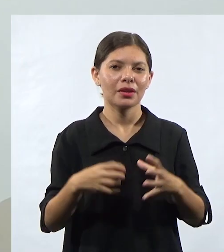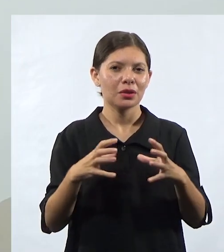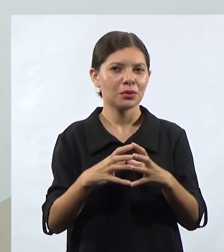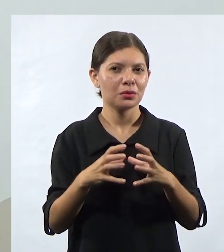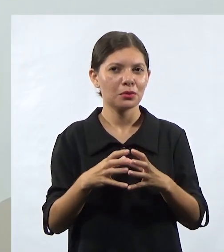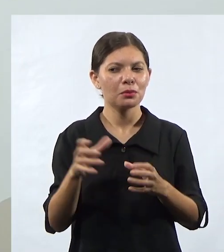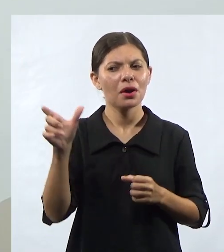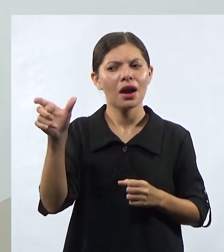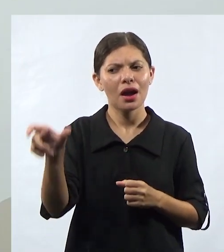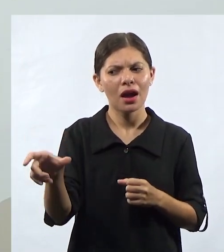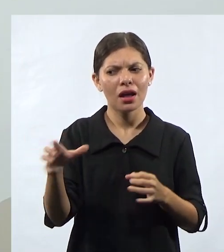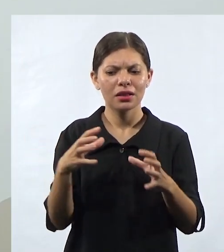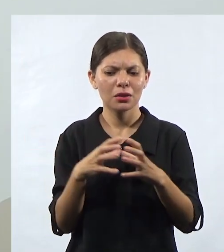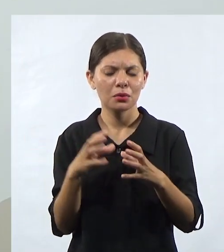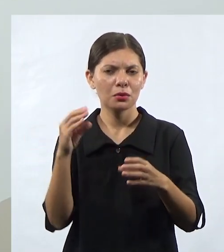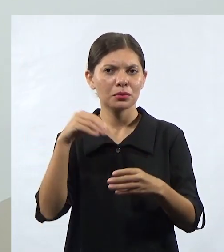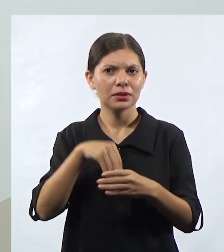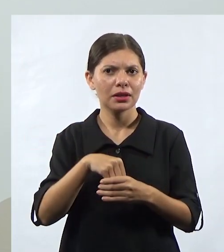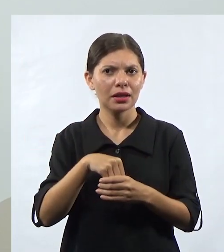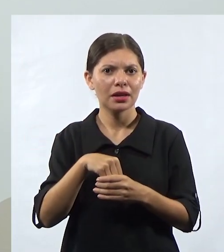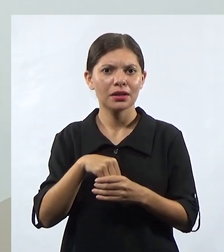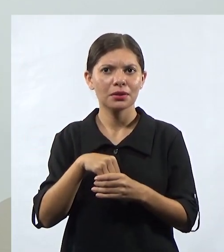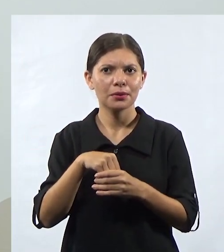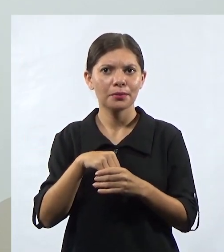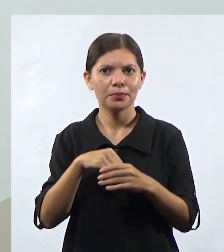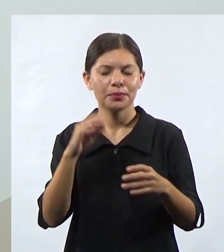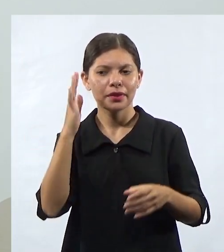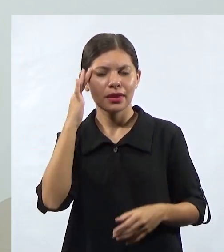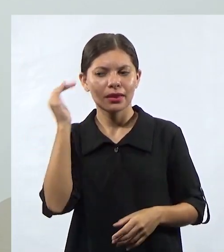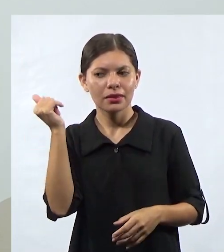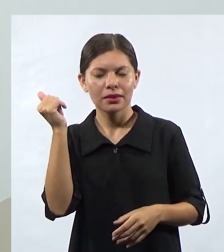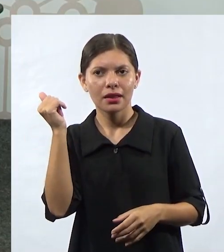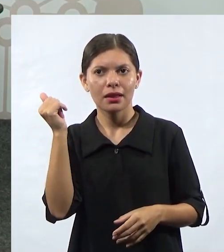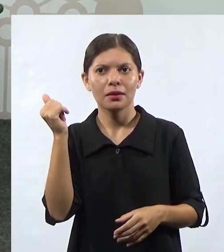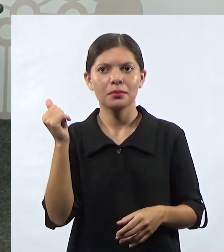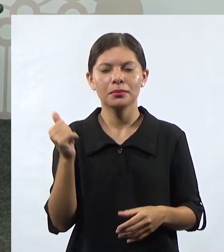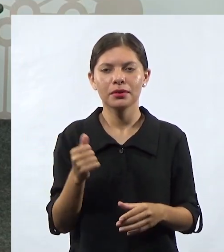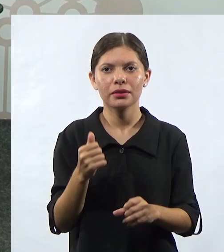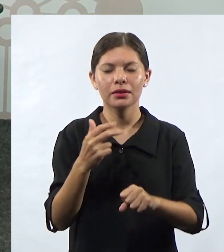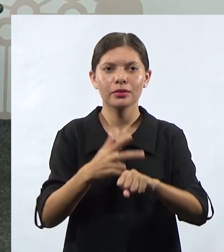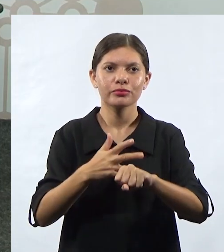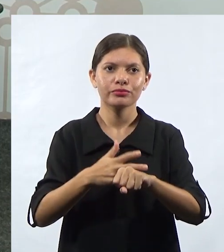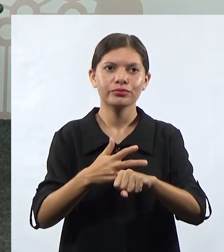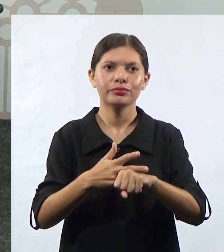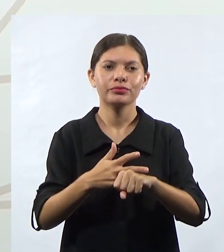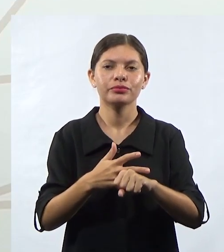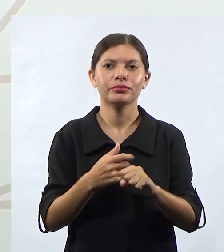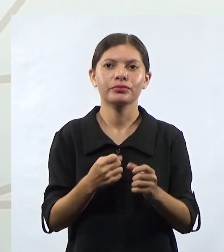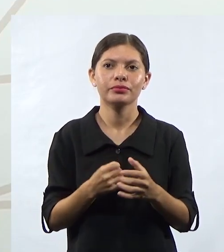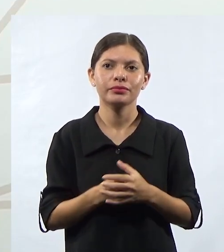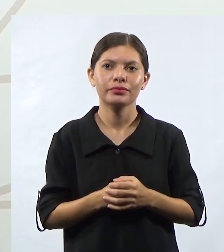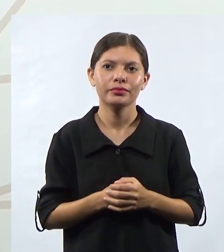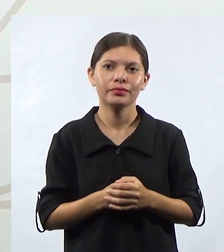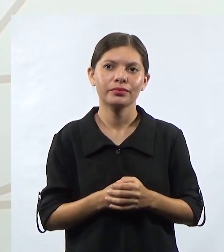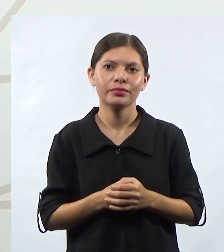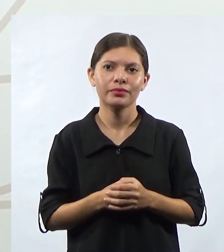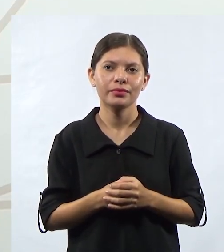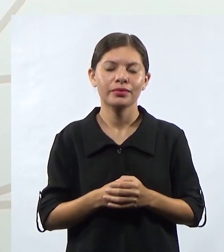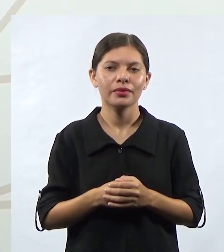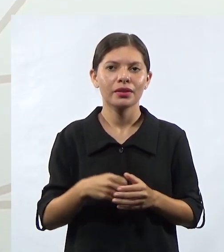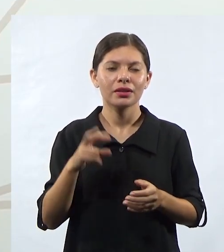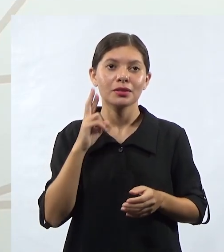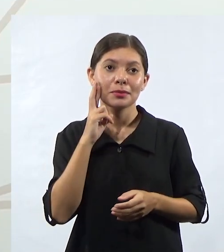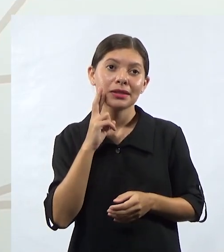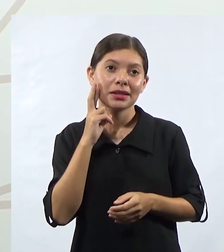tem alguém que tenha familiaridade com isso, aí vocês podem até também, articular. Né? Talvez já tenha alguém que já tenha passado, né,